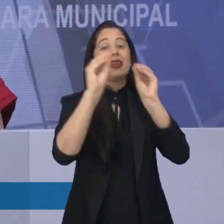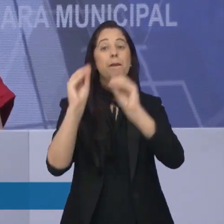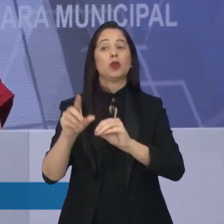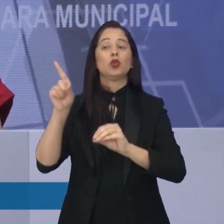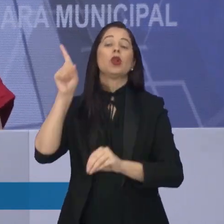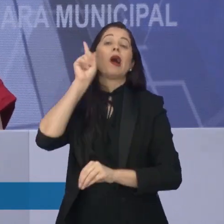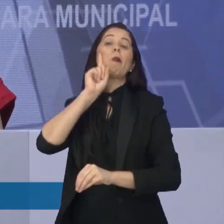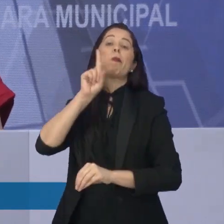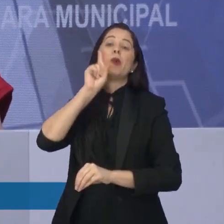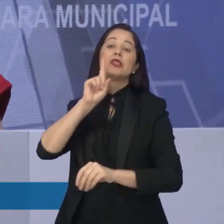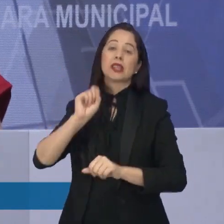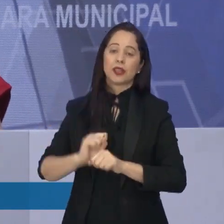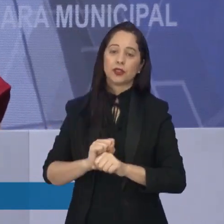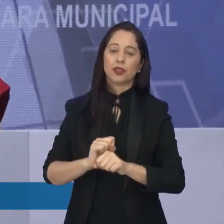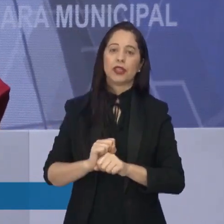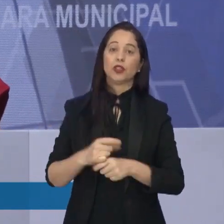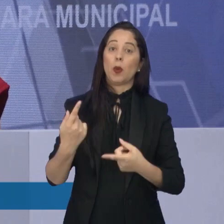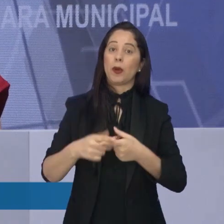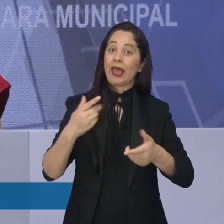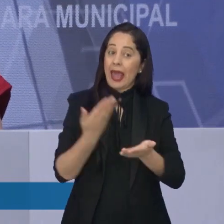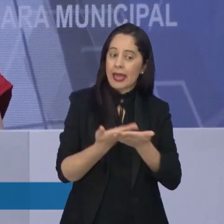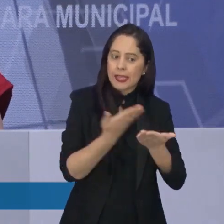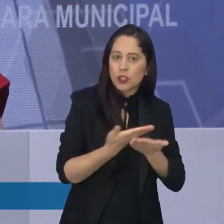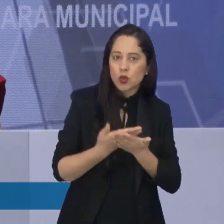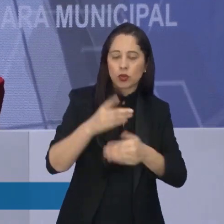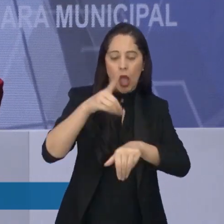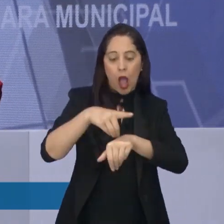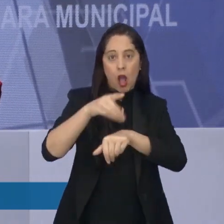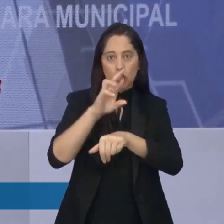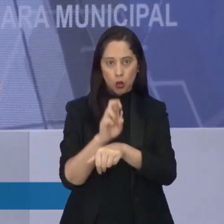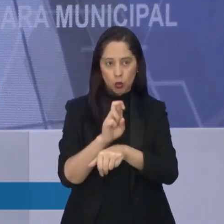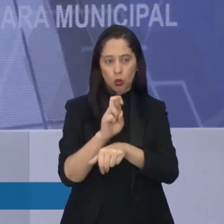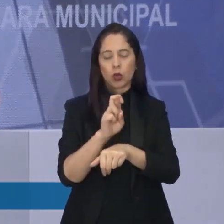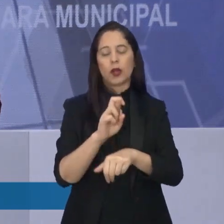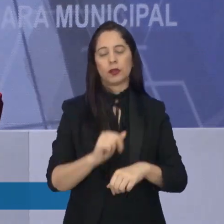Estados Unidos, para fazer o doutorado. Em maio de